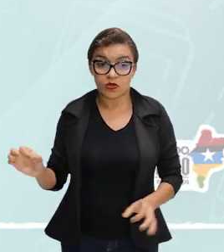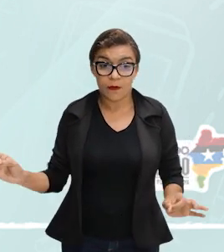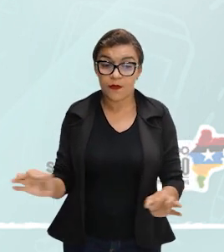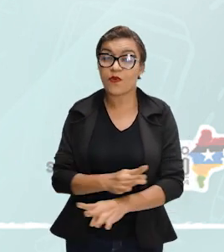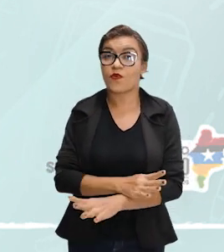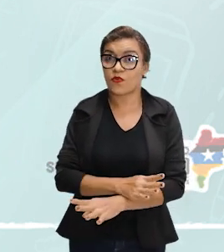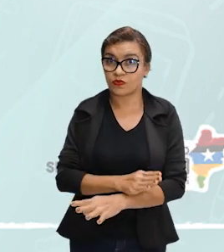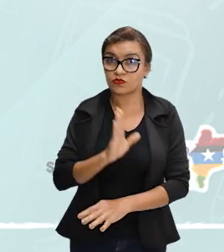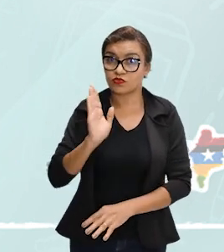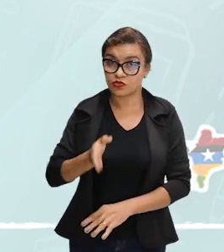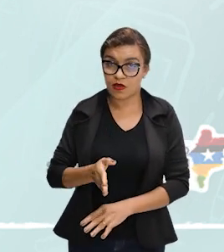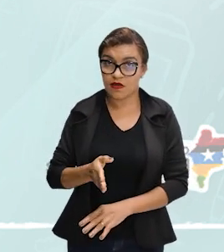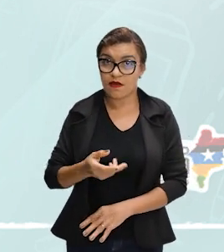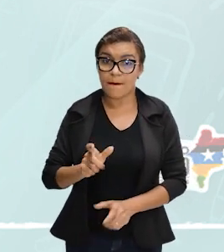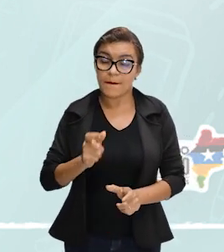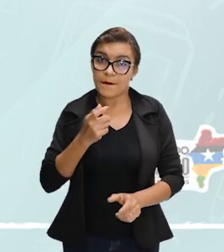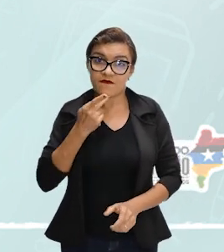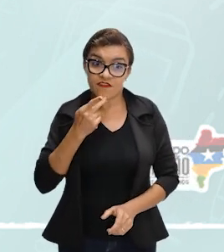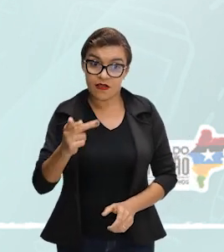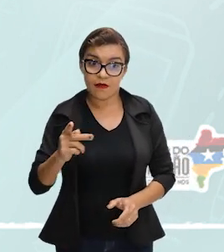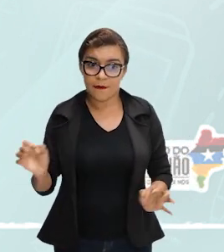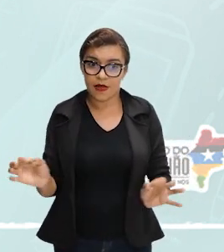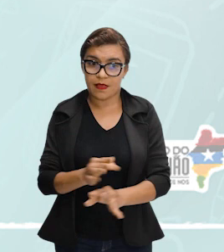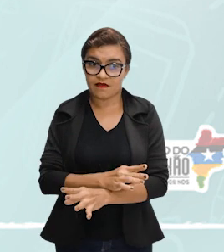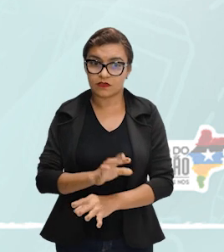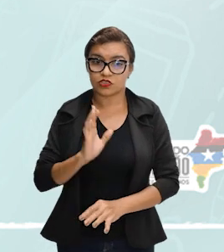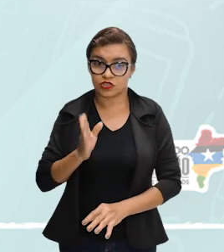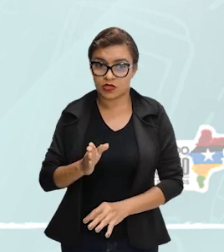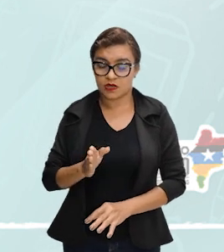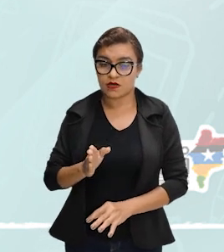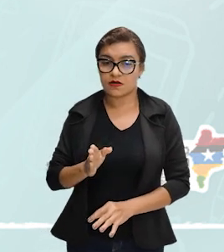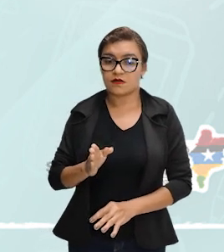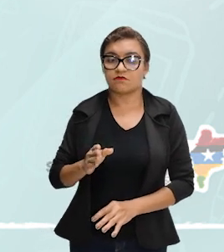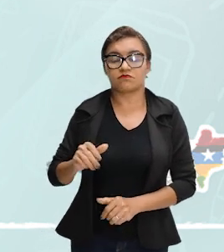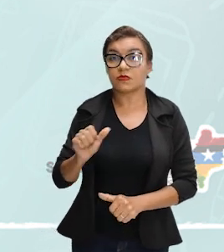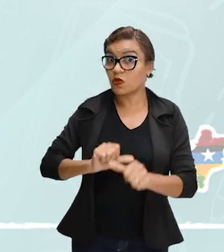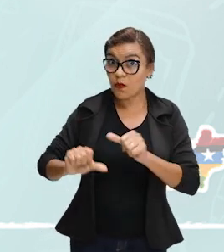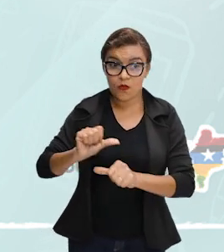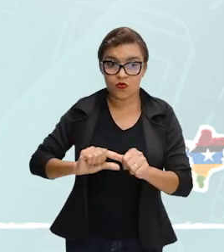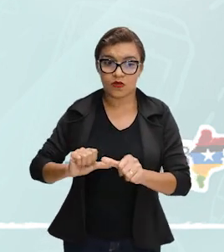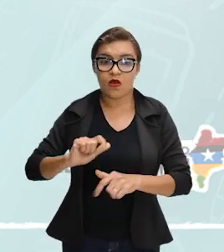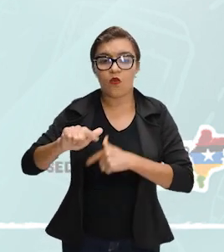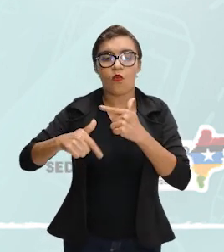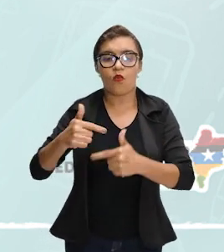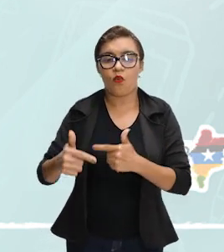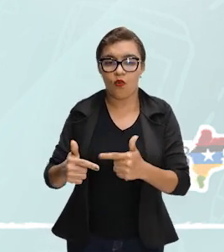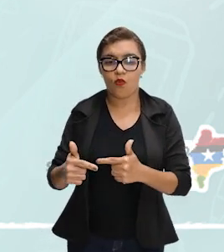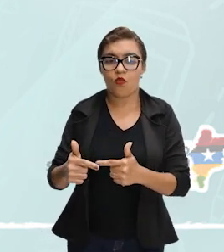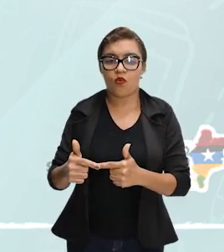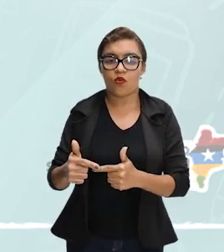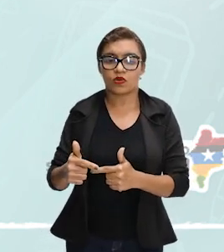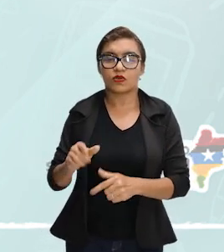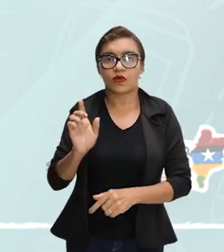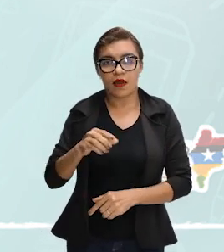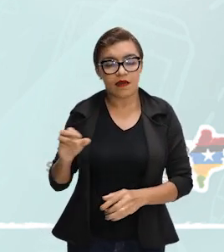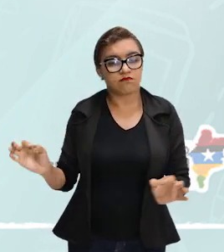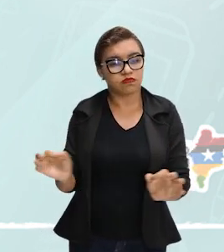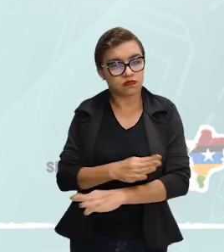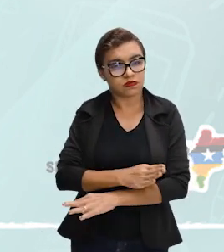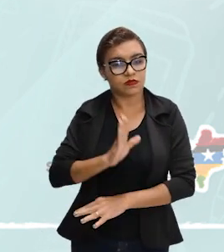irregular. Também temos lá na plataforma um videozinho falando sobre o particípio, tá bom? Dê